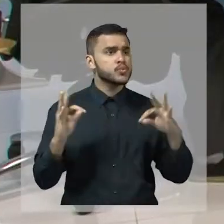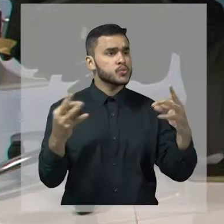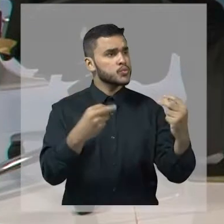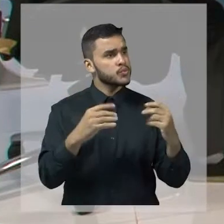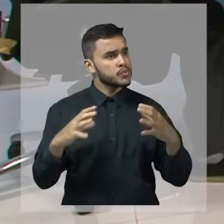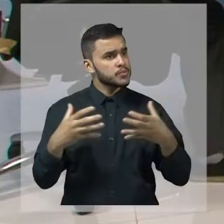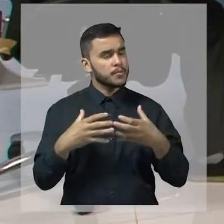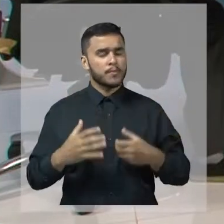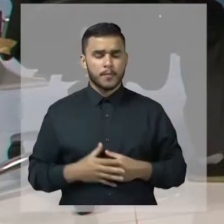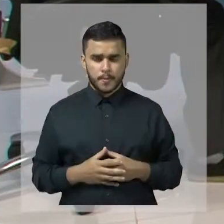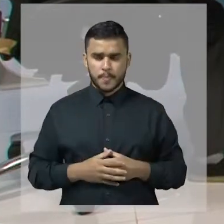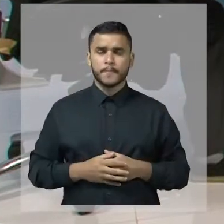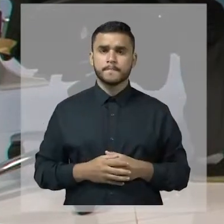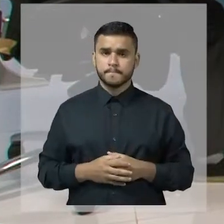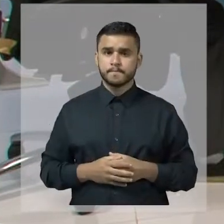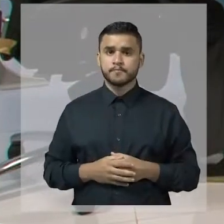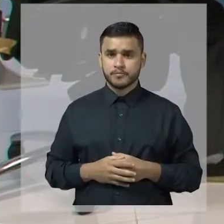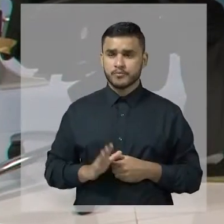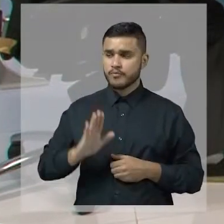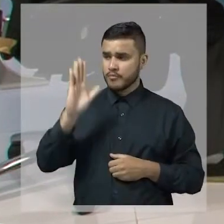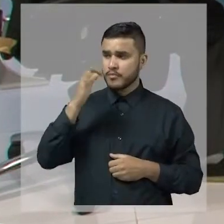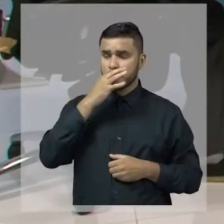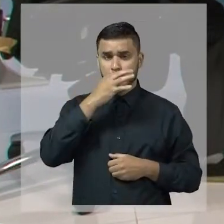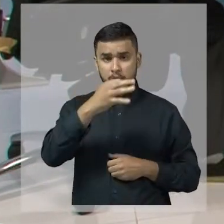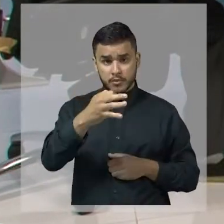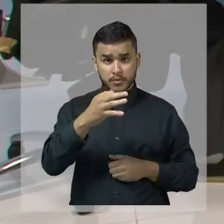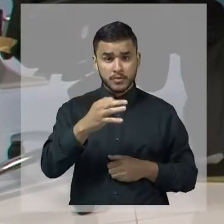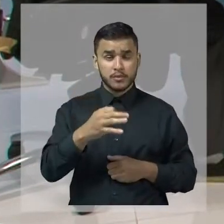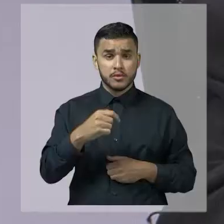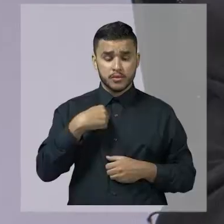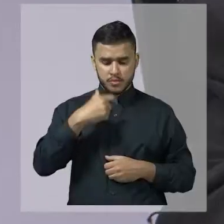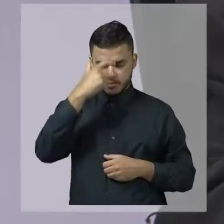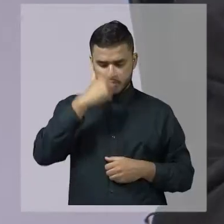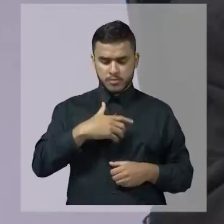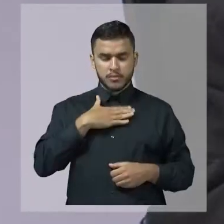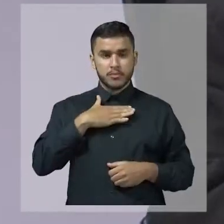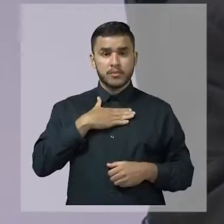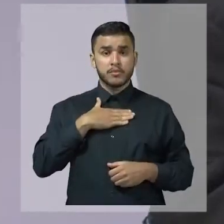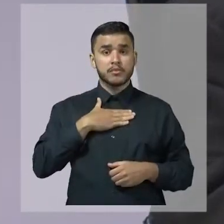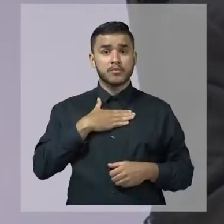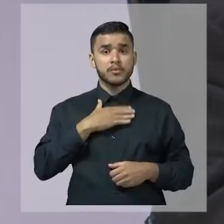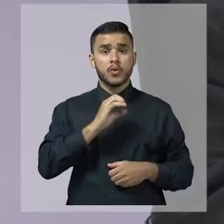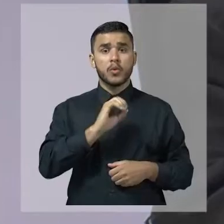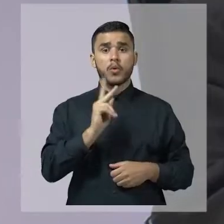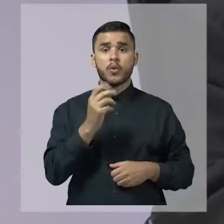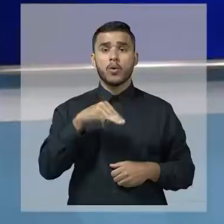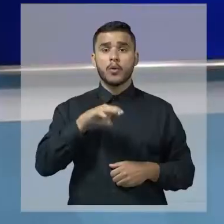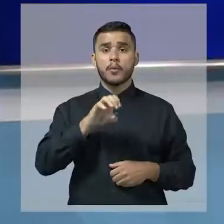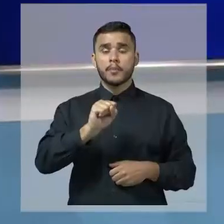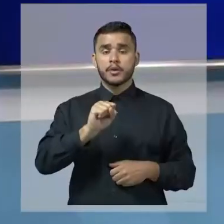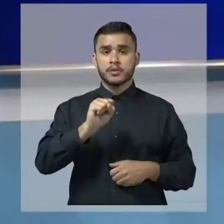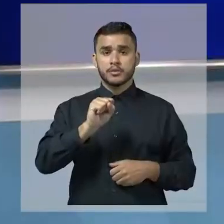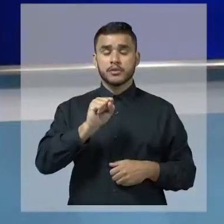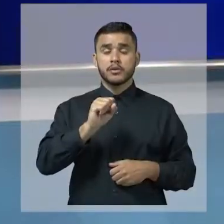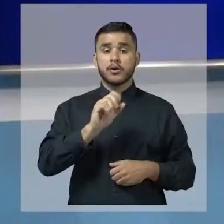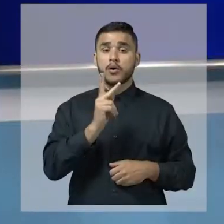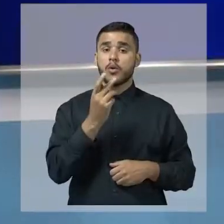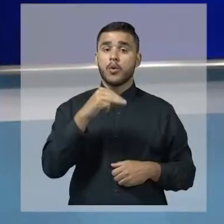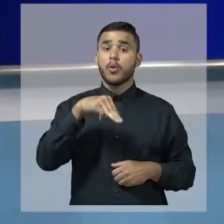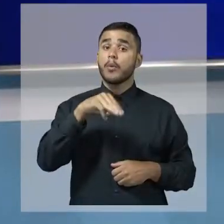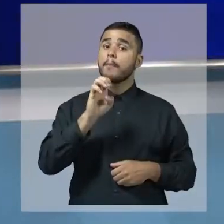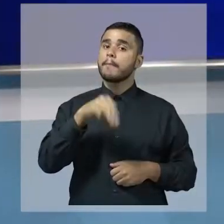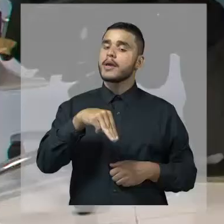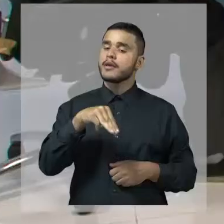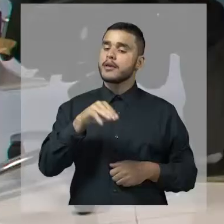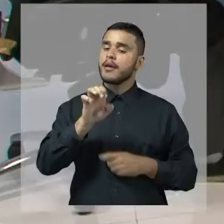uma frase de um pensador antigo: o homem é o lobo do homem. Hobbes, Maquiavel do mesmo jeito.